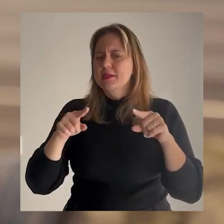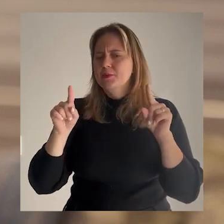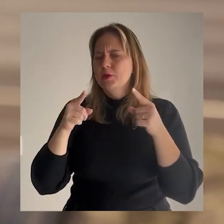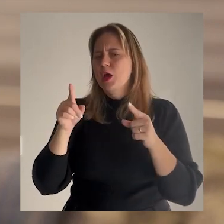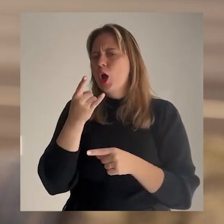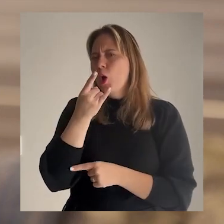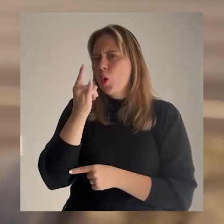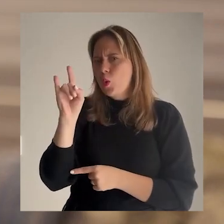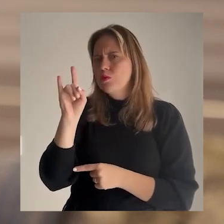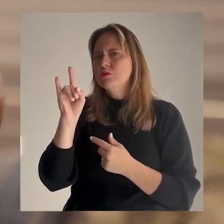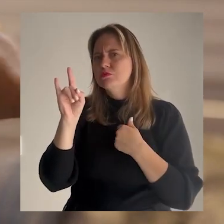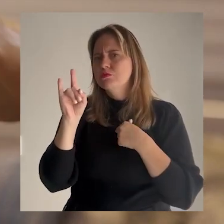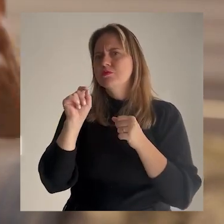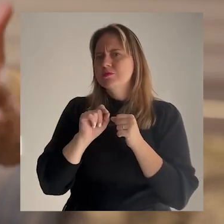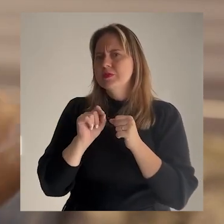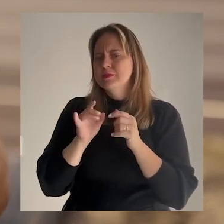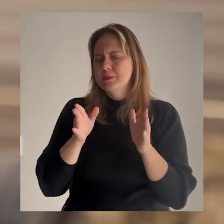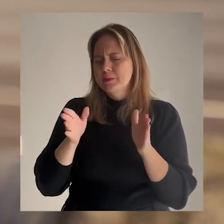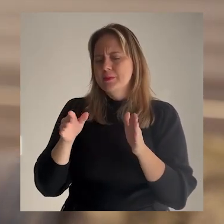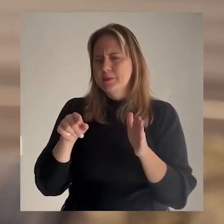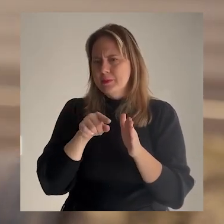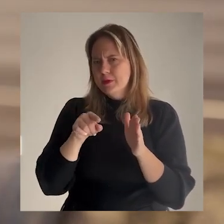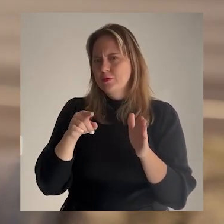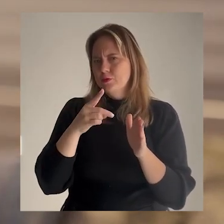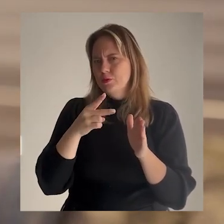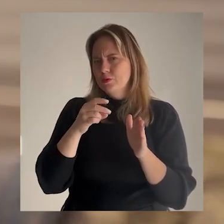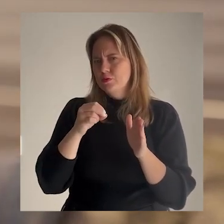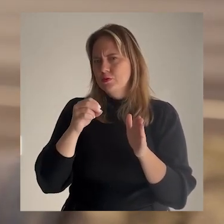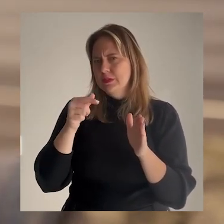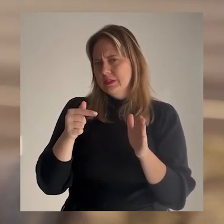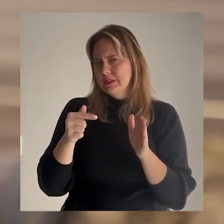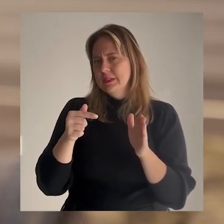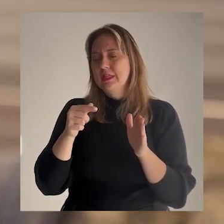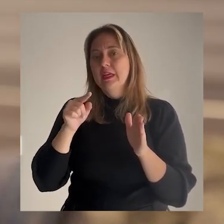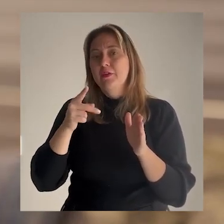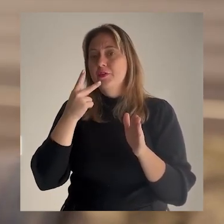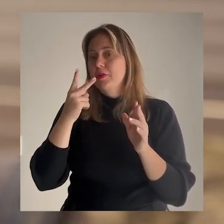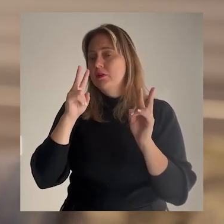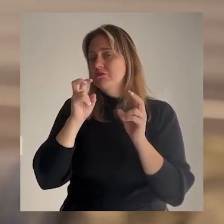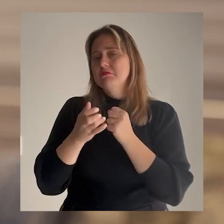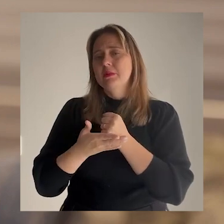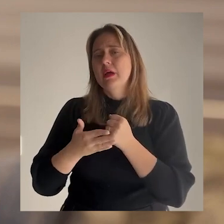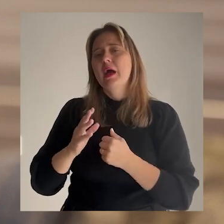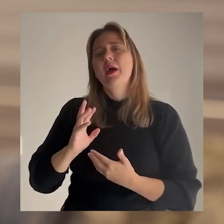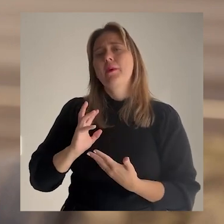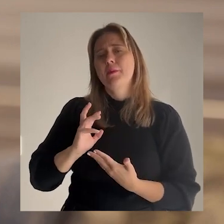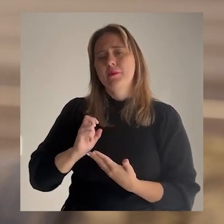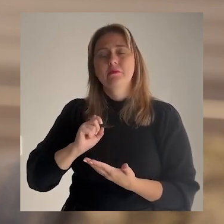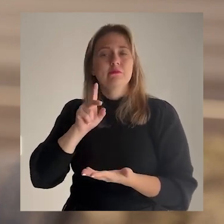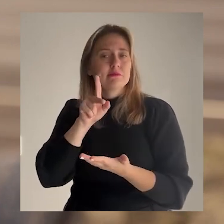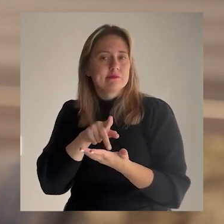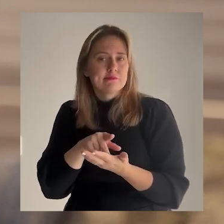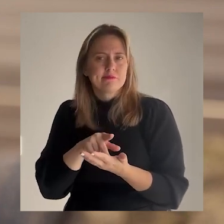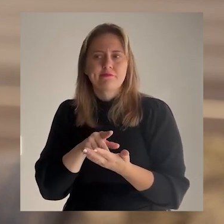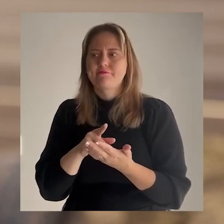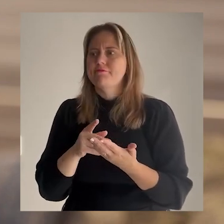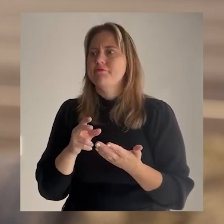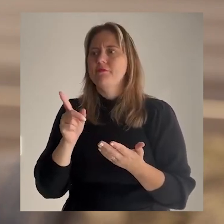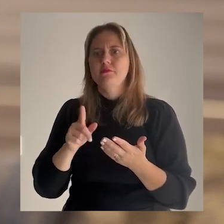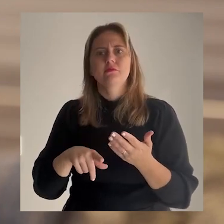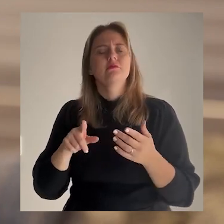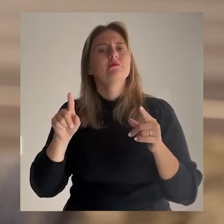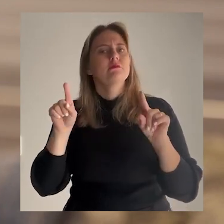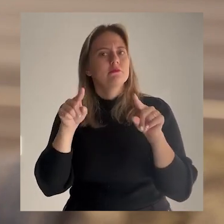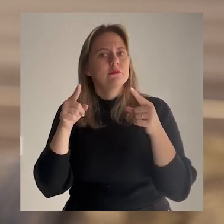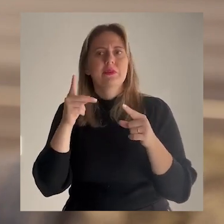última música que eu compus nesse período de 2007, tá? E ela fala basicamente sobre amor. Ela fala sobre amor verdadeiro. Literalmente é uma música que